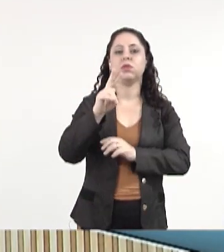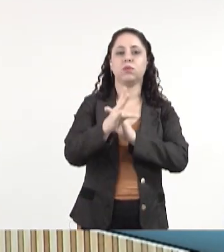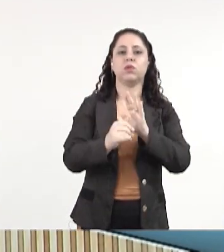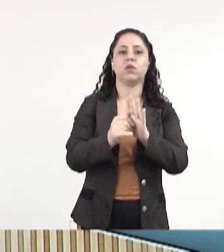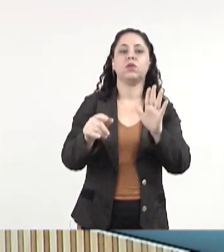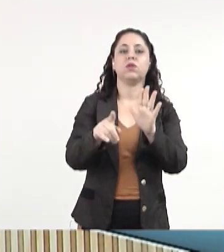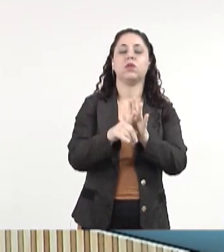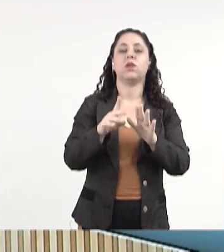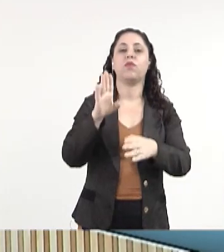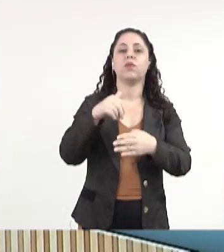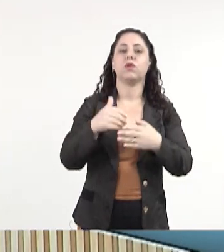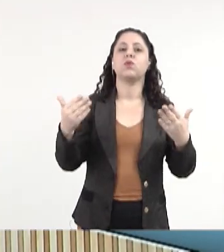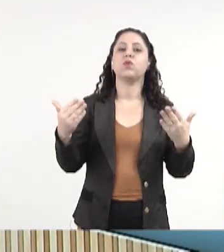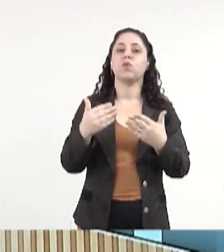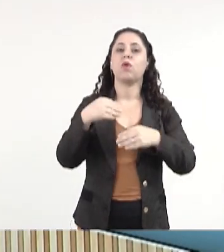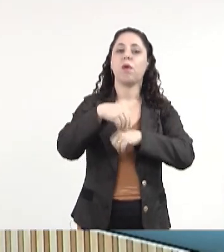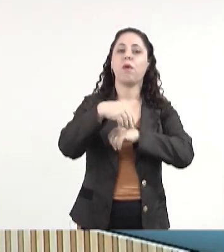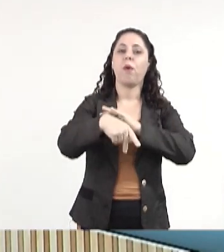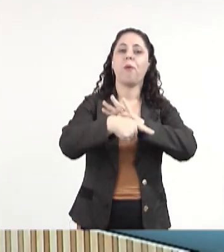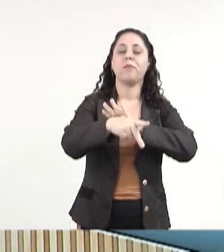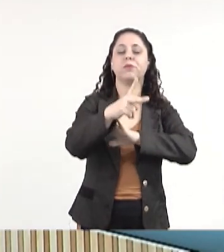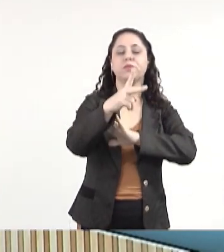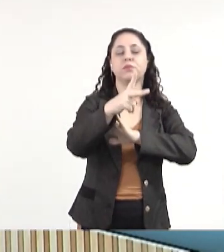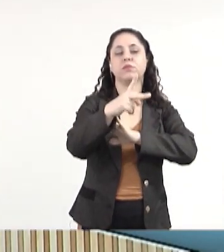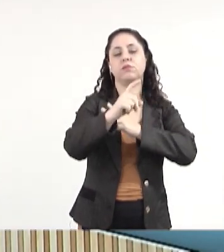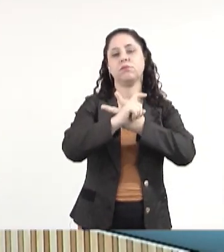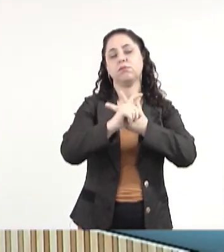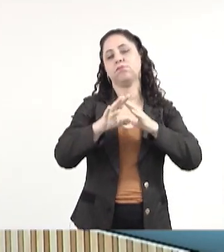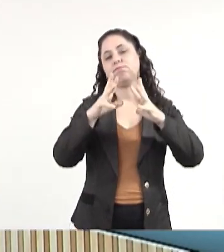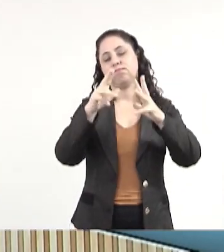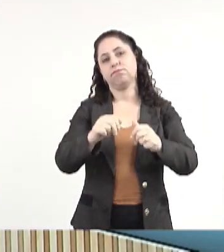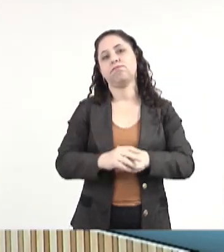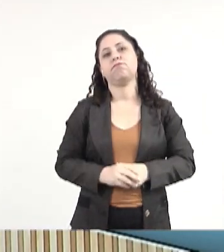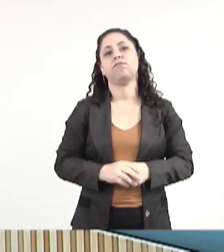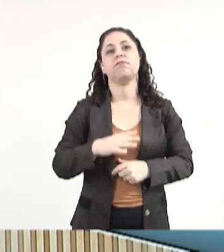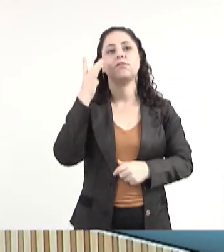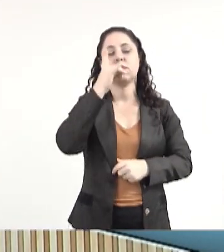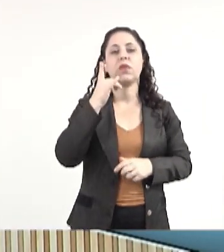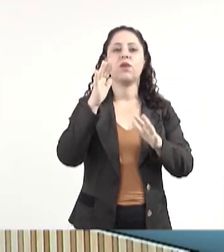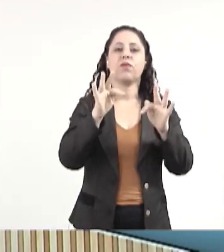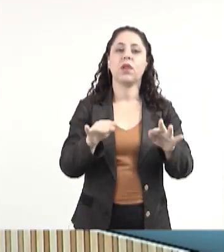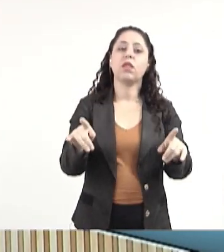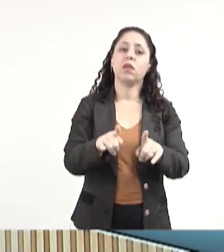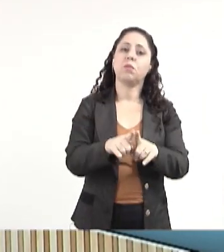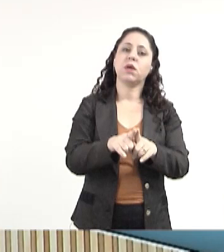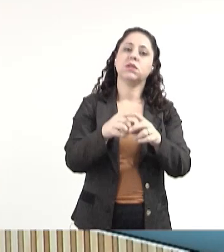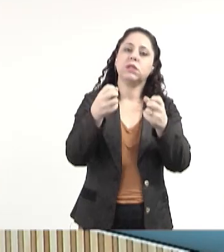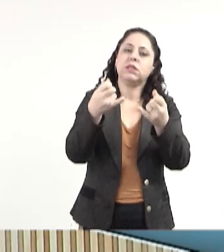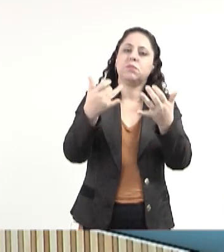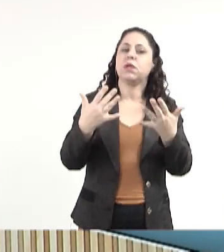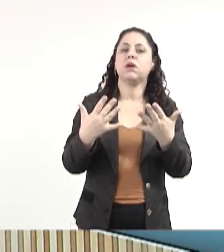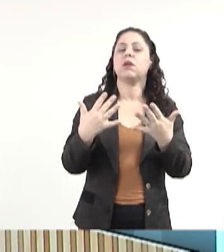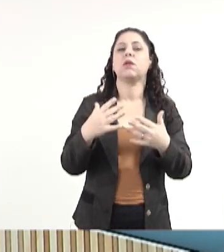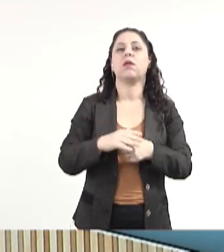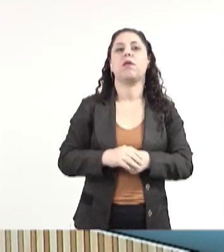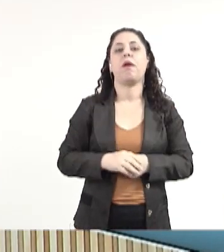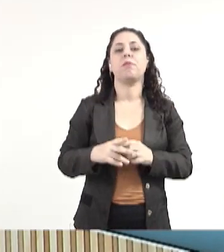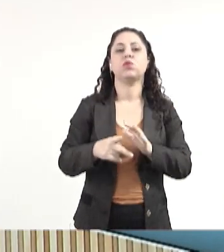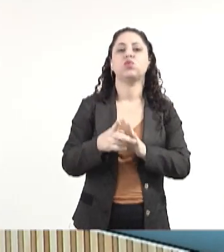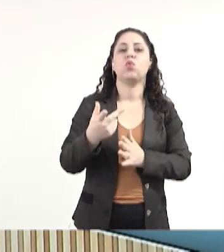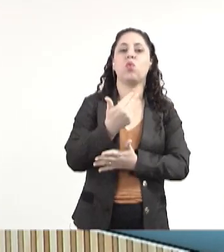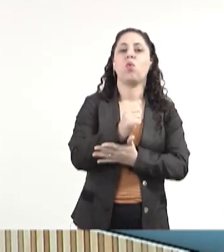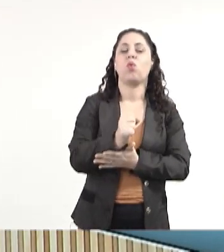de lei votados pelos deputados estaduais encaminhados pelo Poder Executivo, todos eles. Os deputados, ao final da sessão, também deliberaram sobre